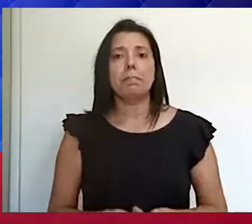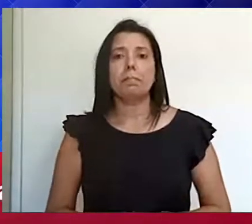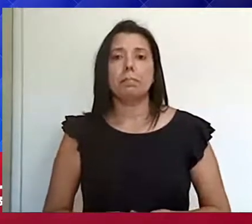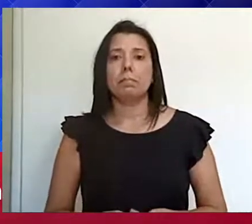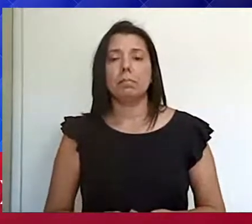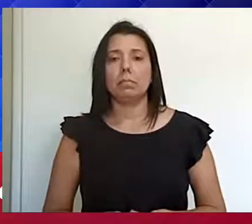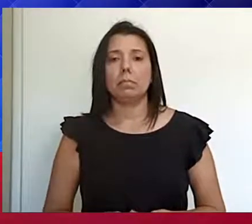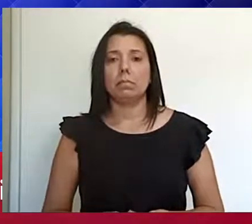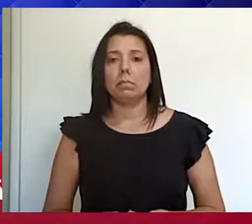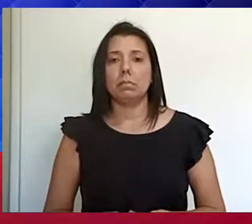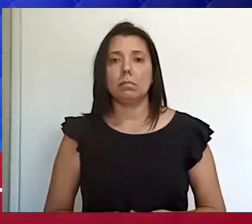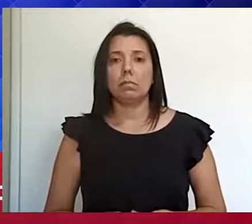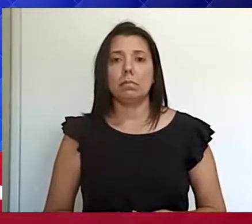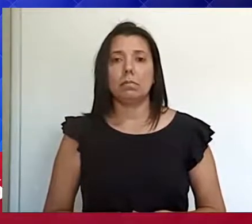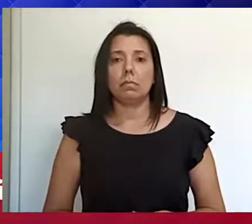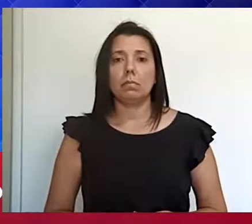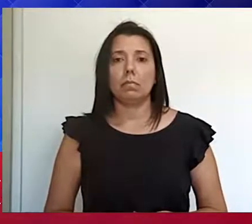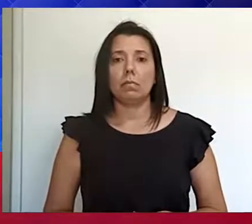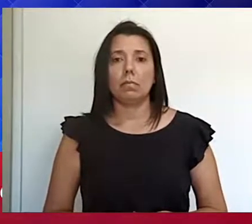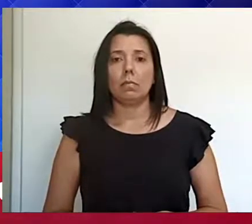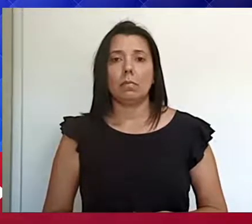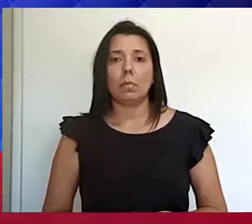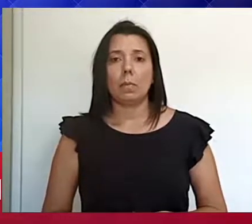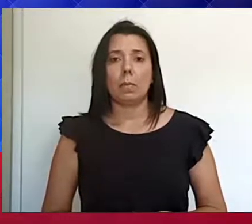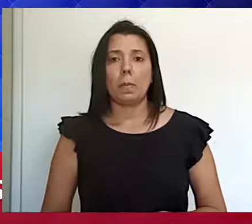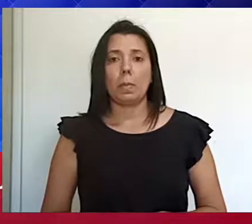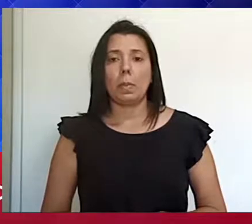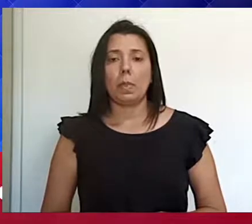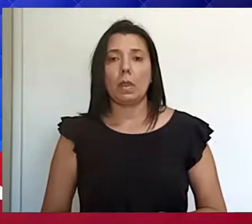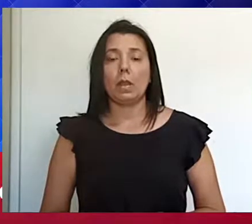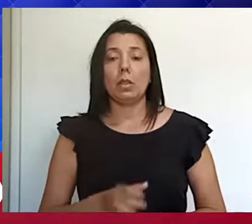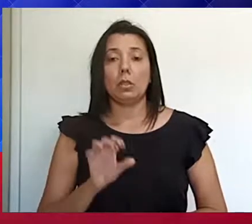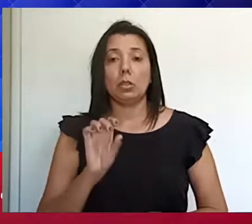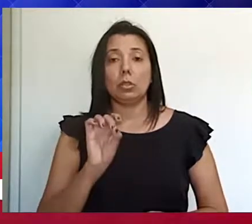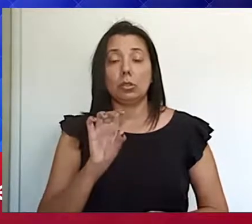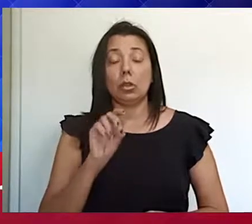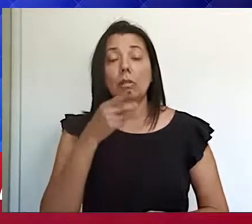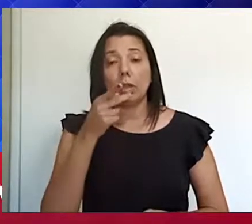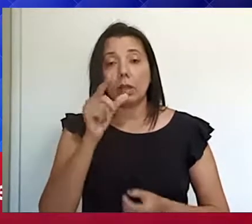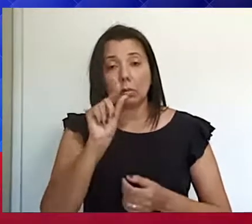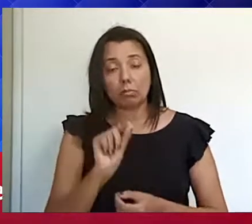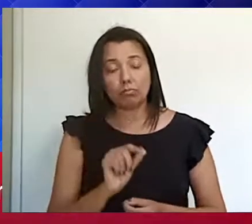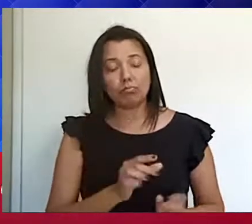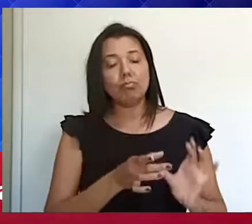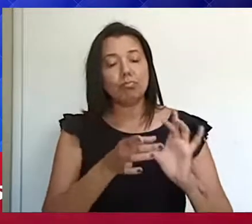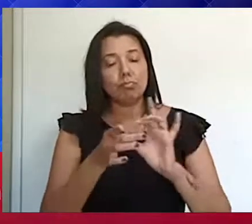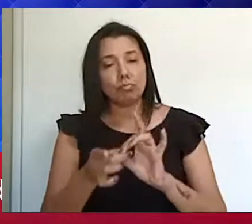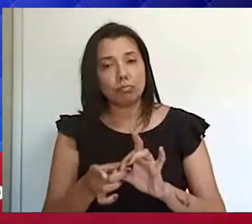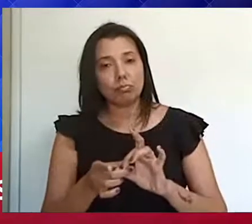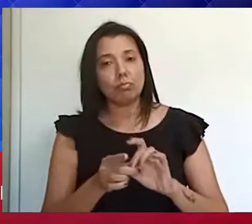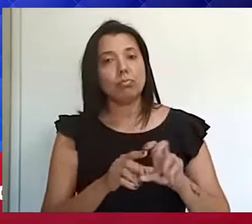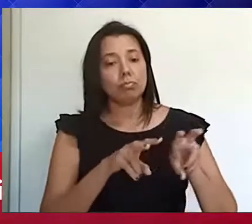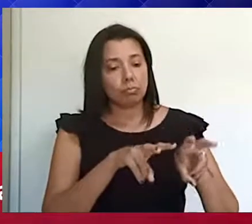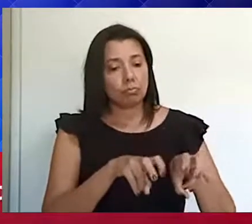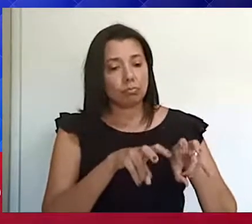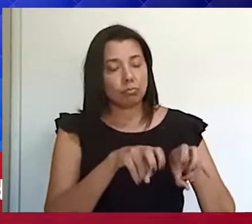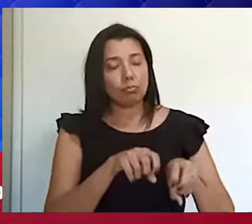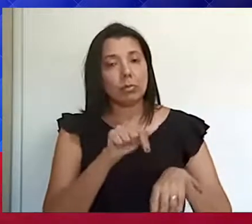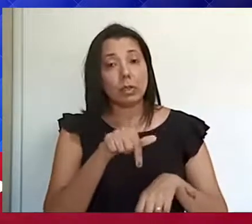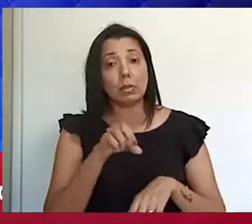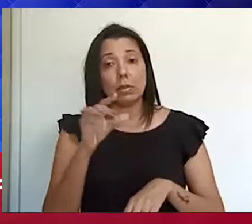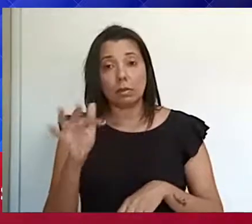Sim. Vou trazer só um pouco do contexto da educação do campo no Distrito Federal, que nós temos